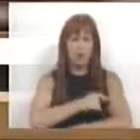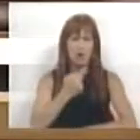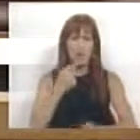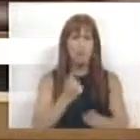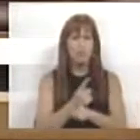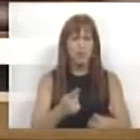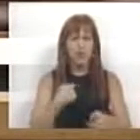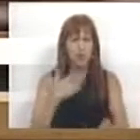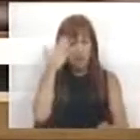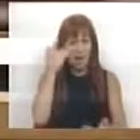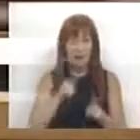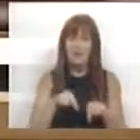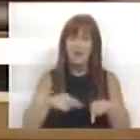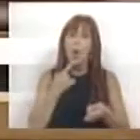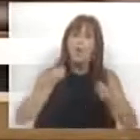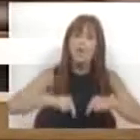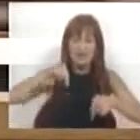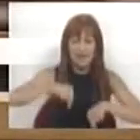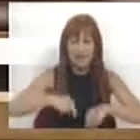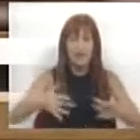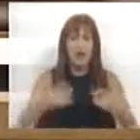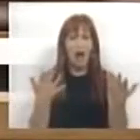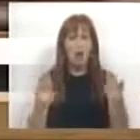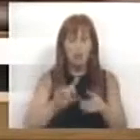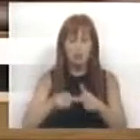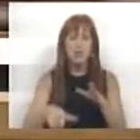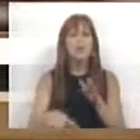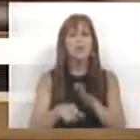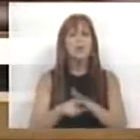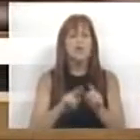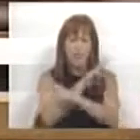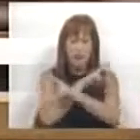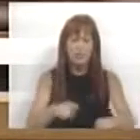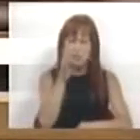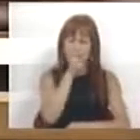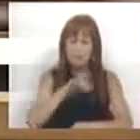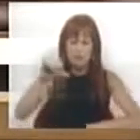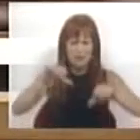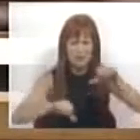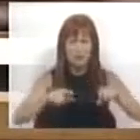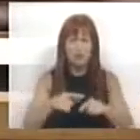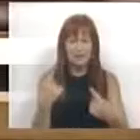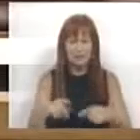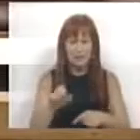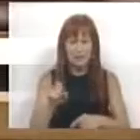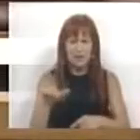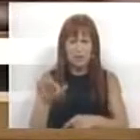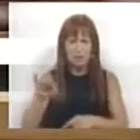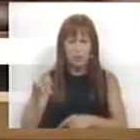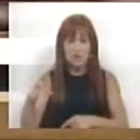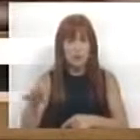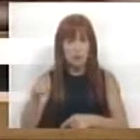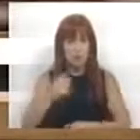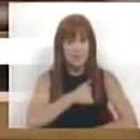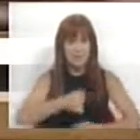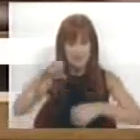nossa razão. E eis-nos de novo aqui, agora com um projeto de lei que proíbe a aplicação de produtos contendo glifosato em